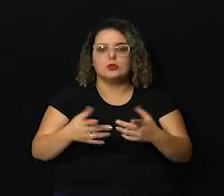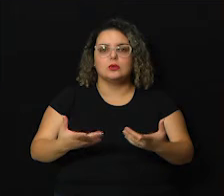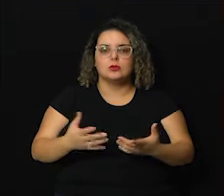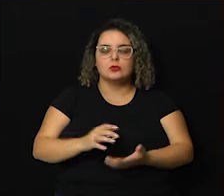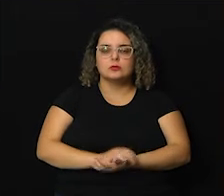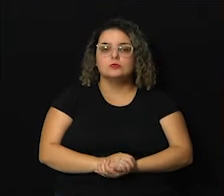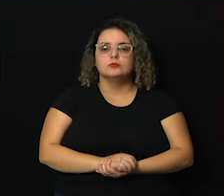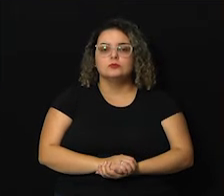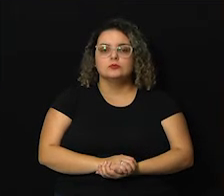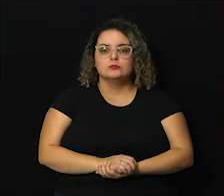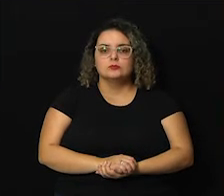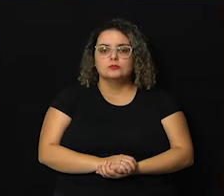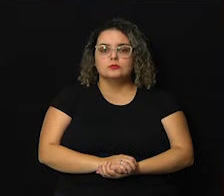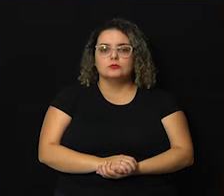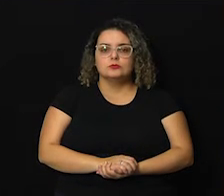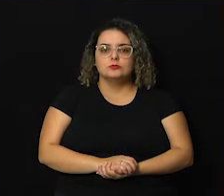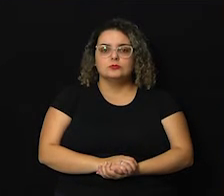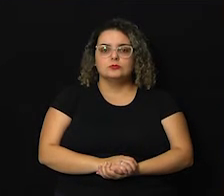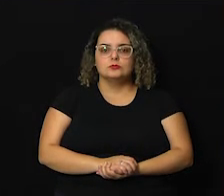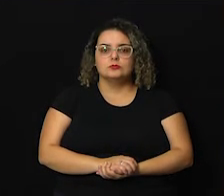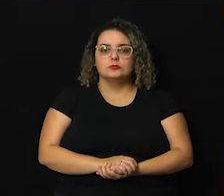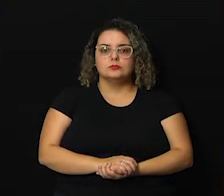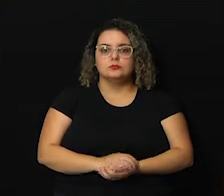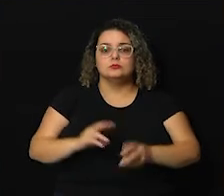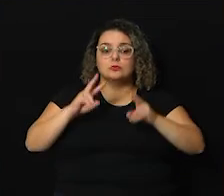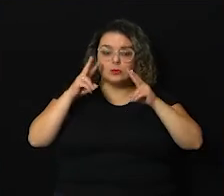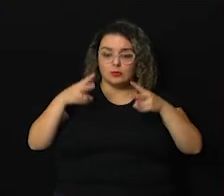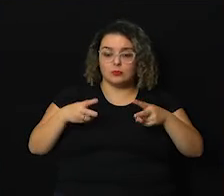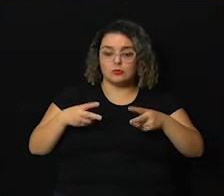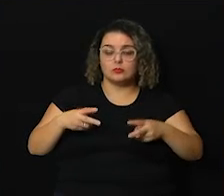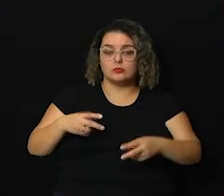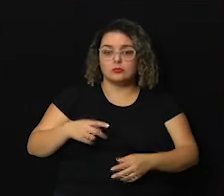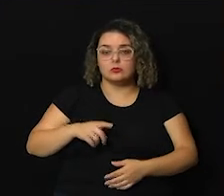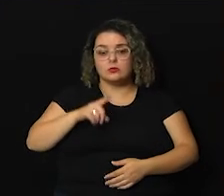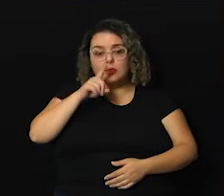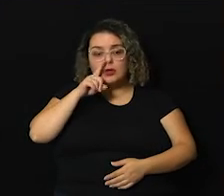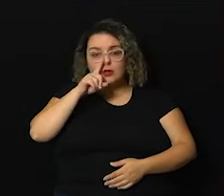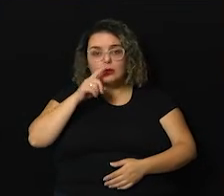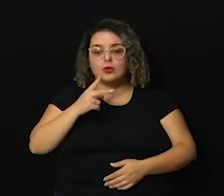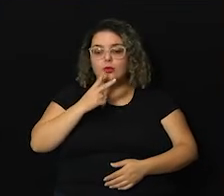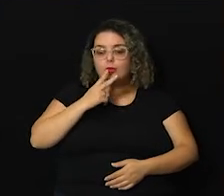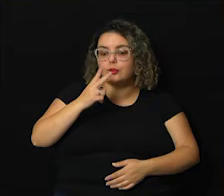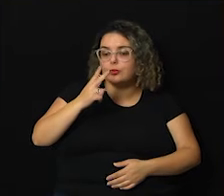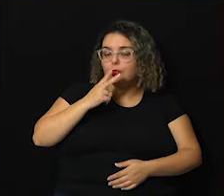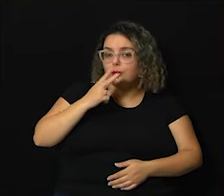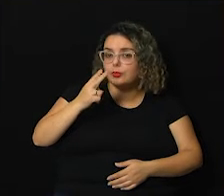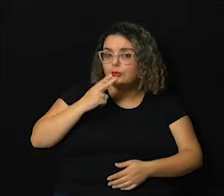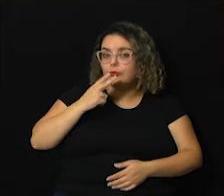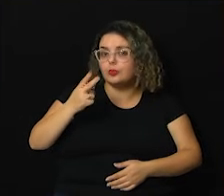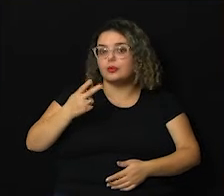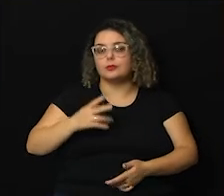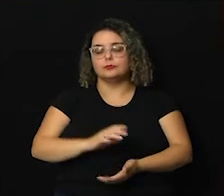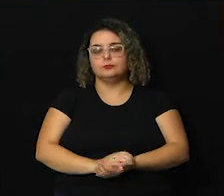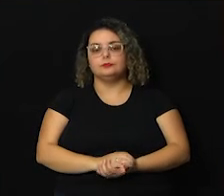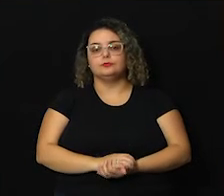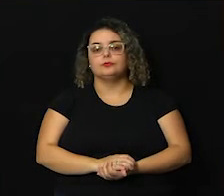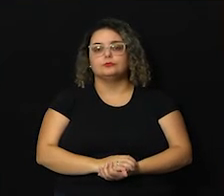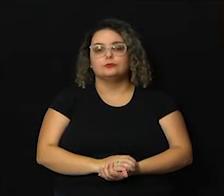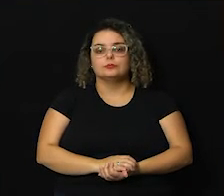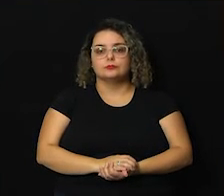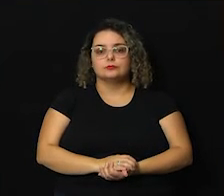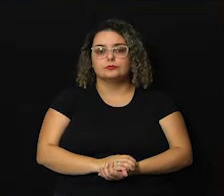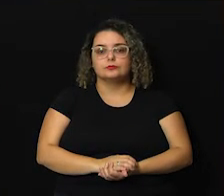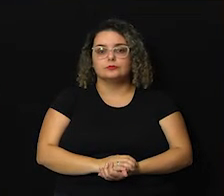O pulmão, a gente vai olhar para aquela população de maior risco, o indivíduo que fuma. Não é? A gente olha para esse indivíduo, a gente